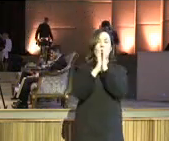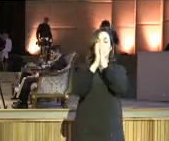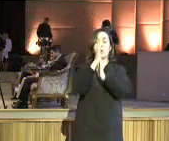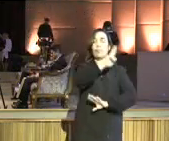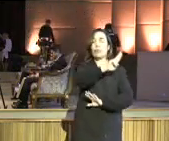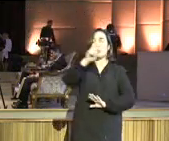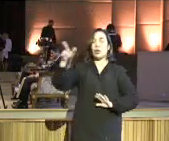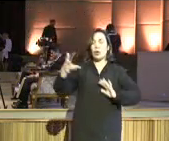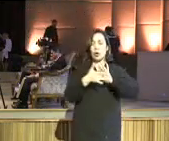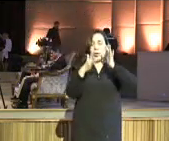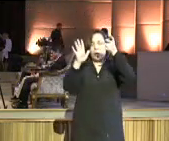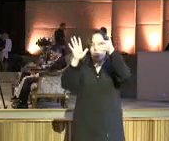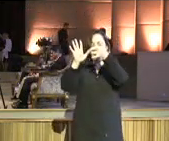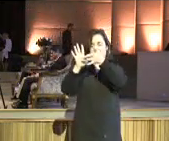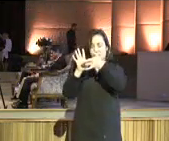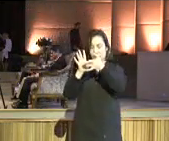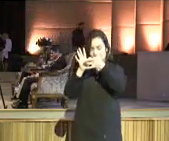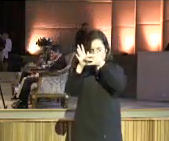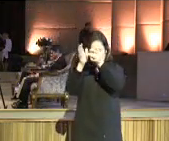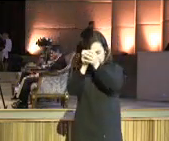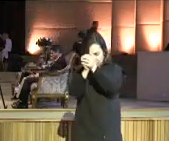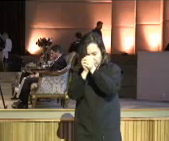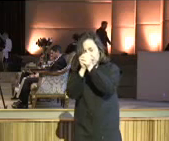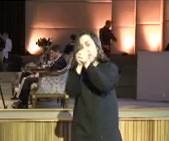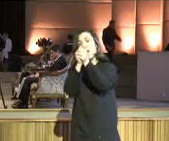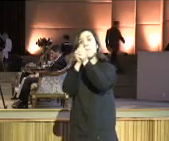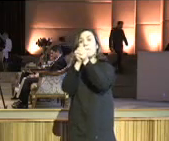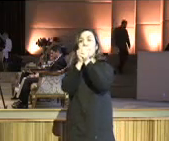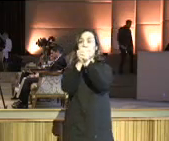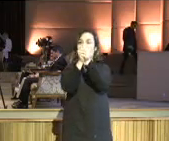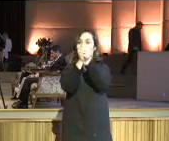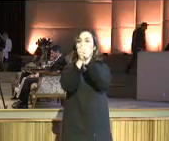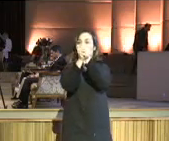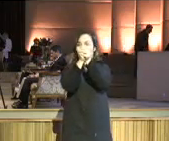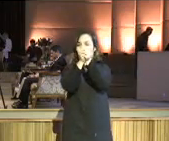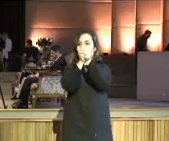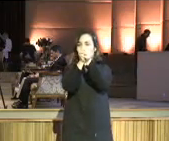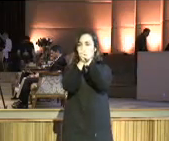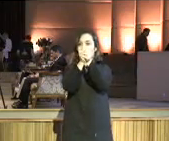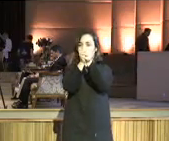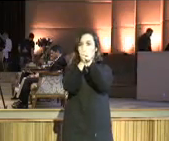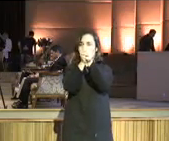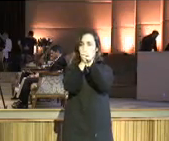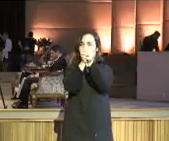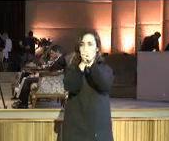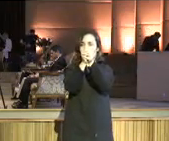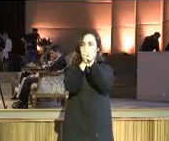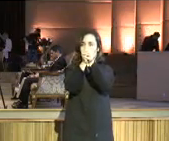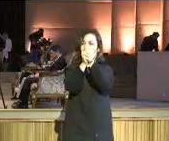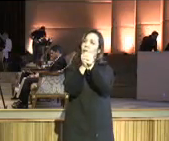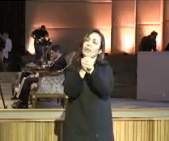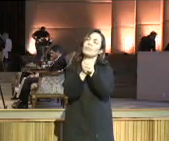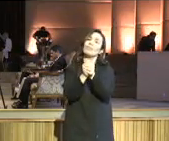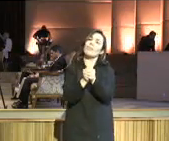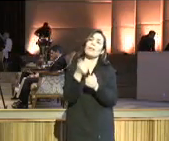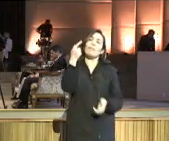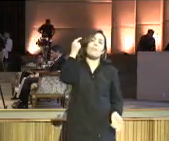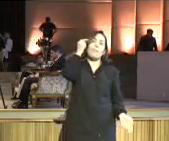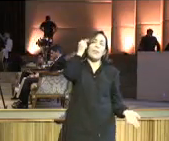em nome de Jesus. Amém e amém. O Salmo 3